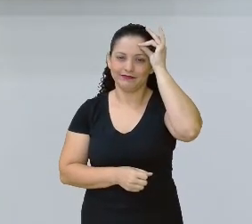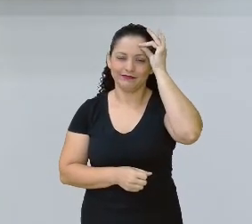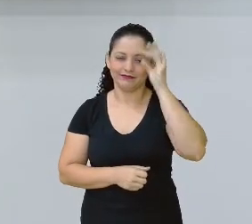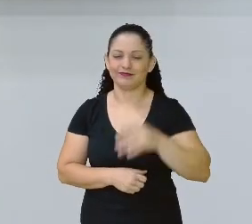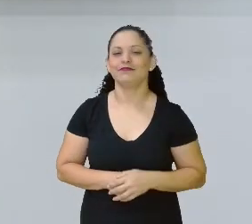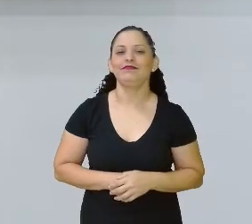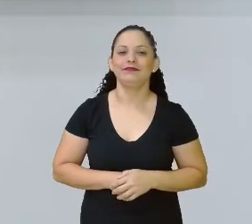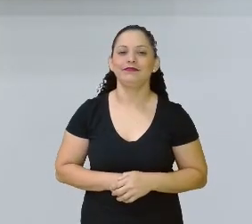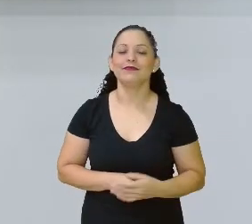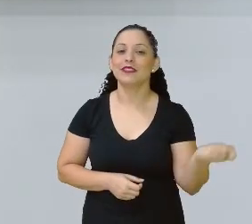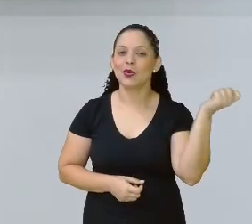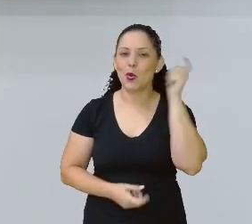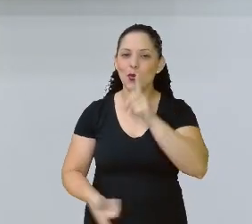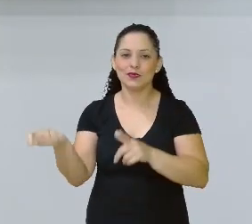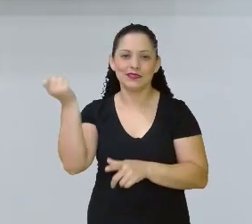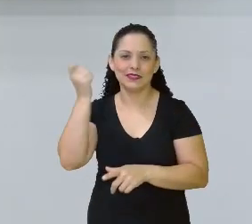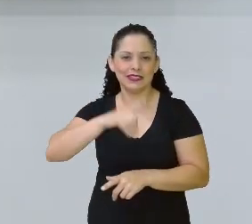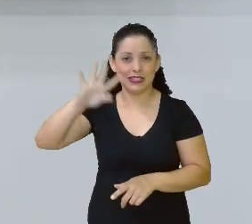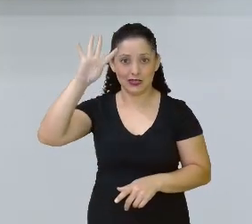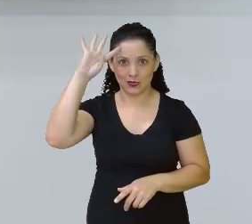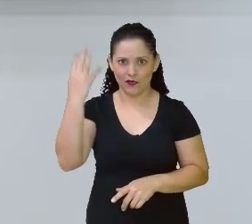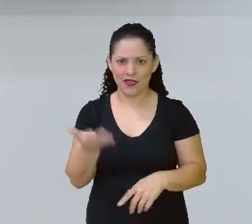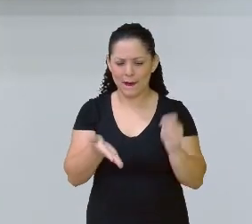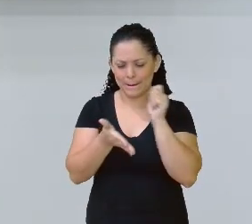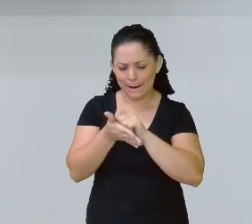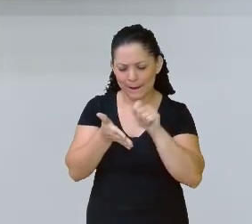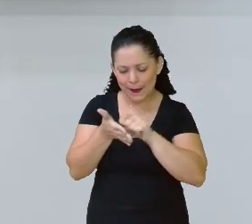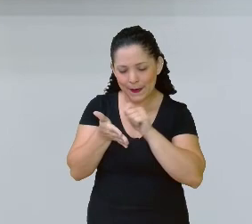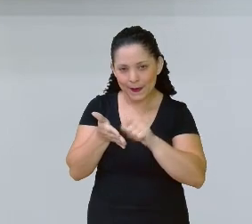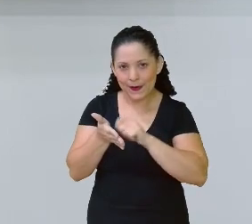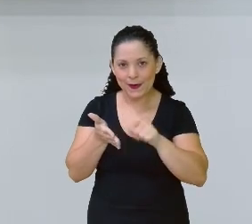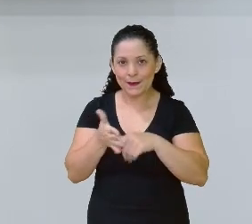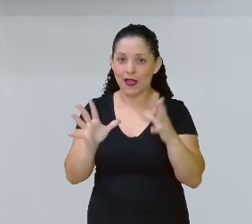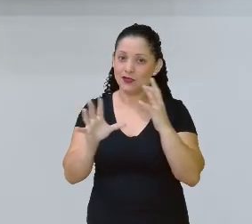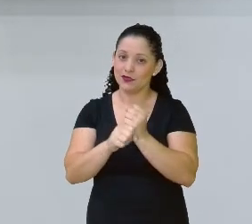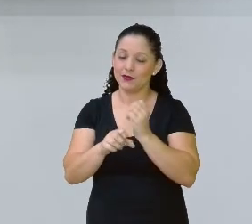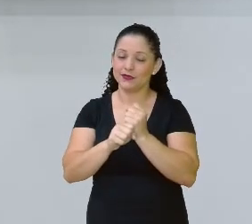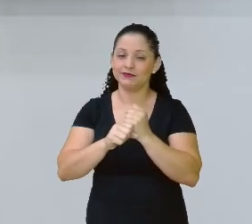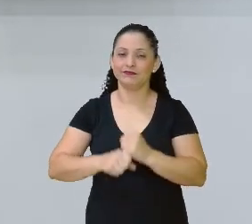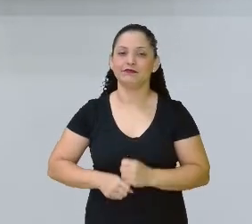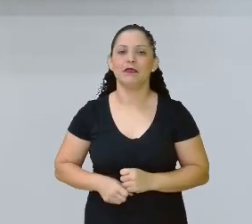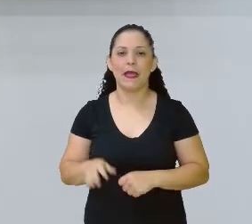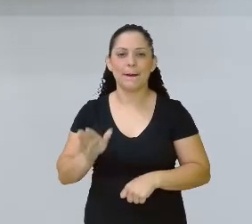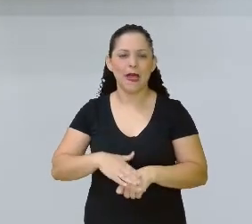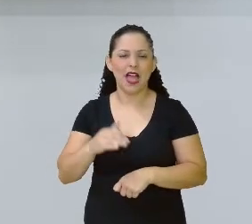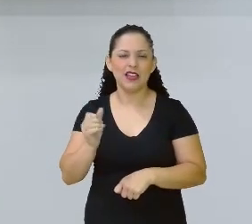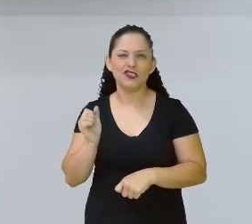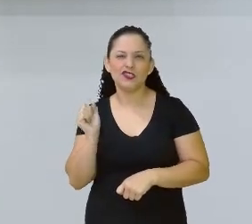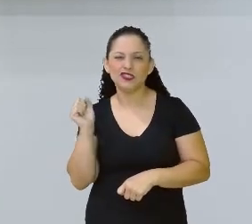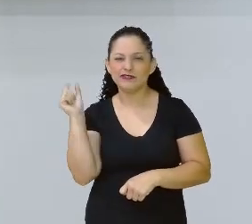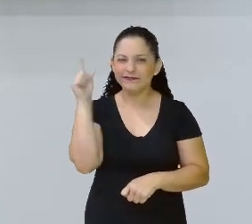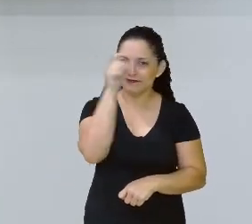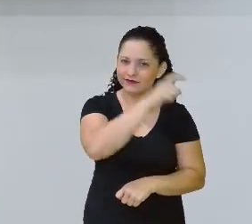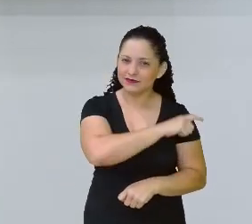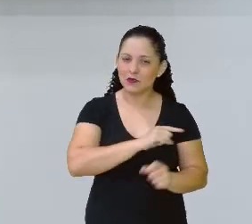posso conseguir resolver a multiplicação somando. Um pouquinho mais trabalhoso, mas